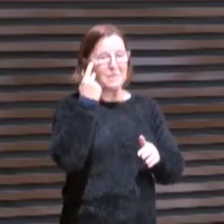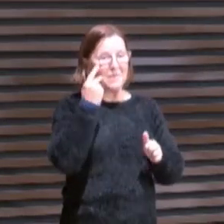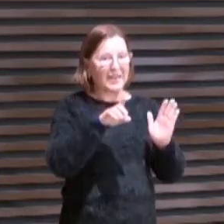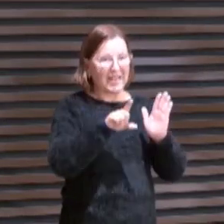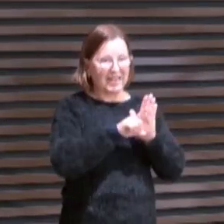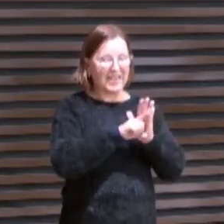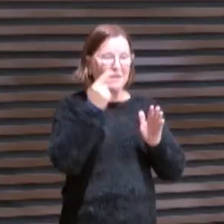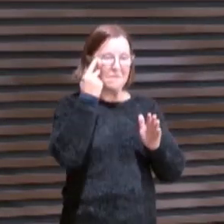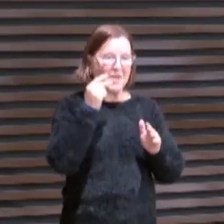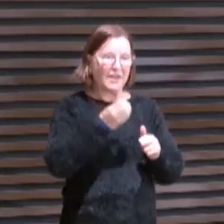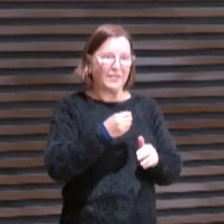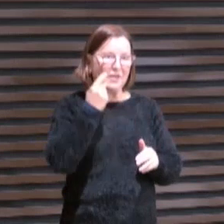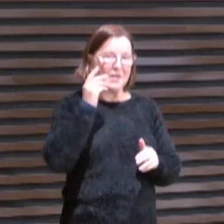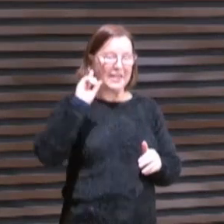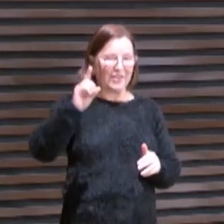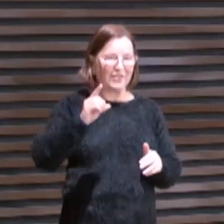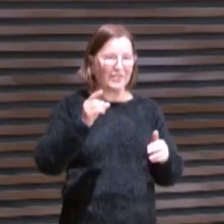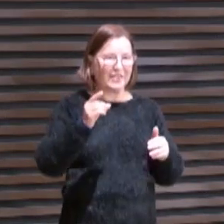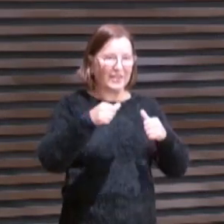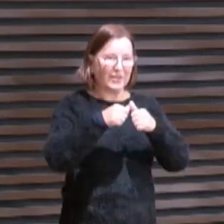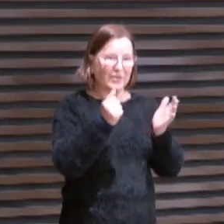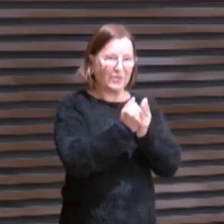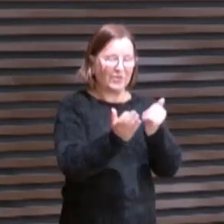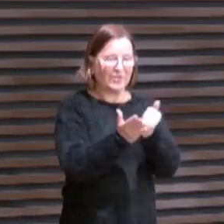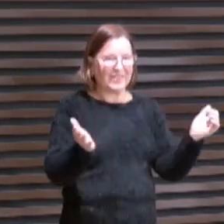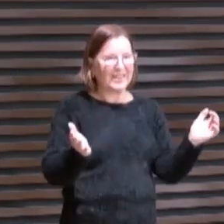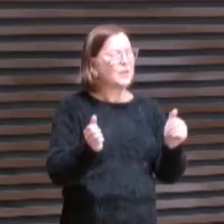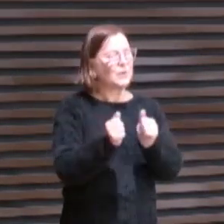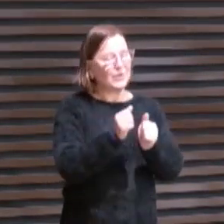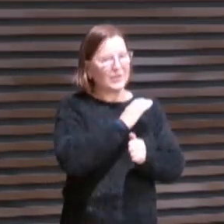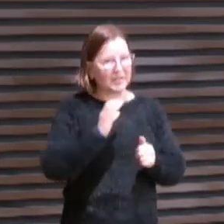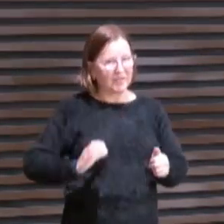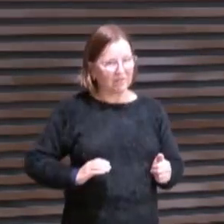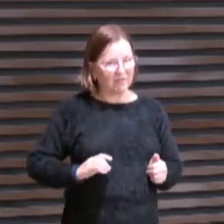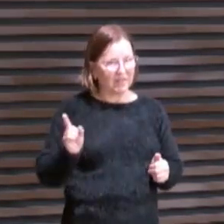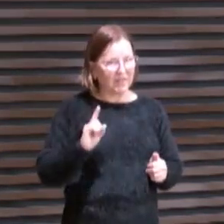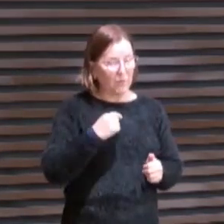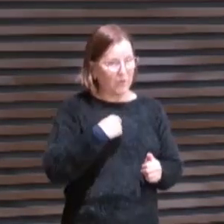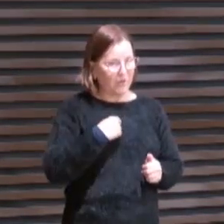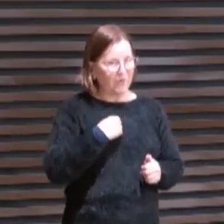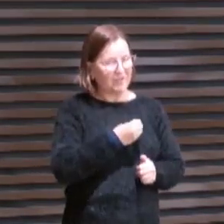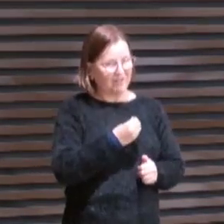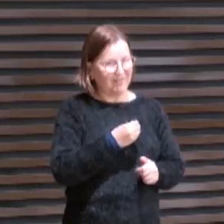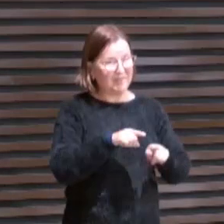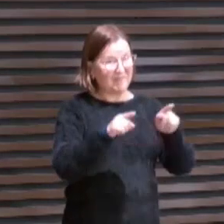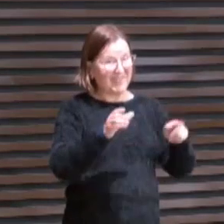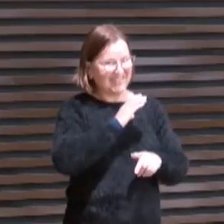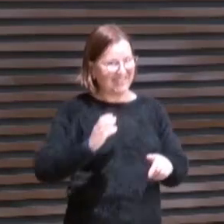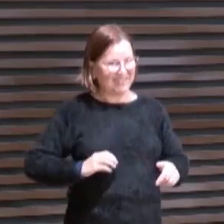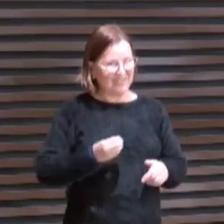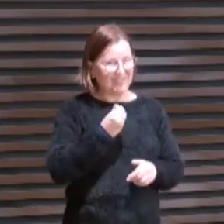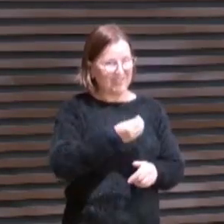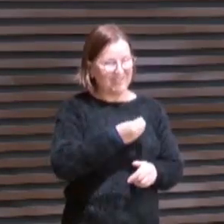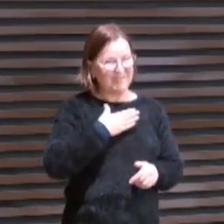para Deus. Estou crucificado com Cristo. Logo, Já não sou eu quem vive, mas Cristo